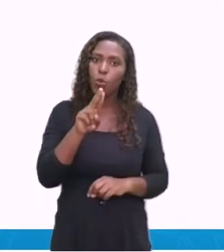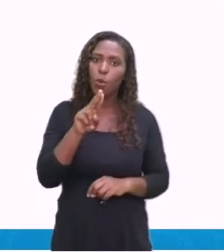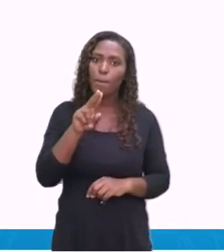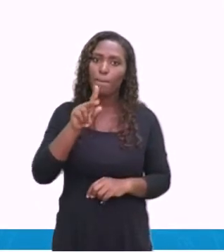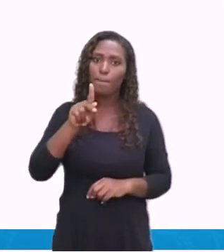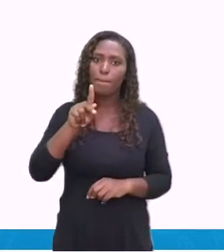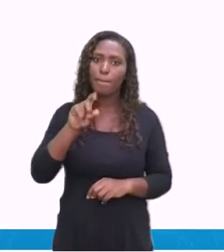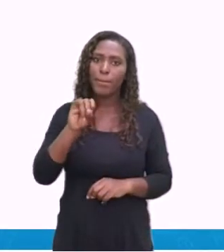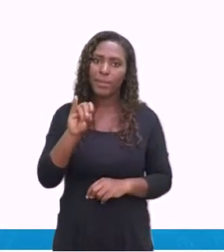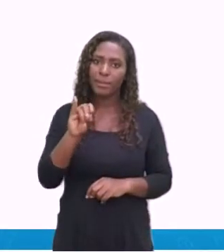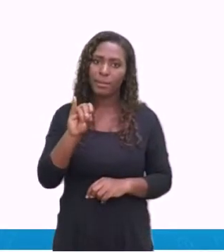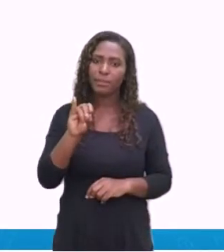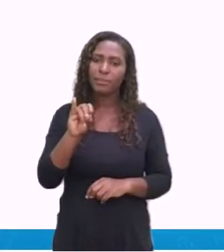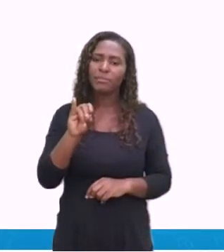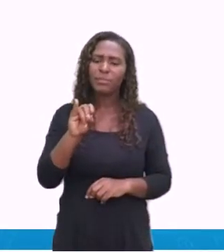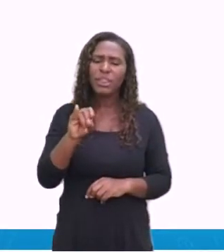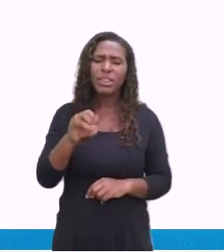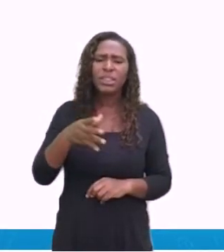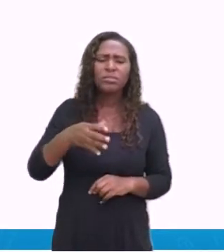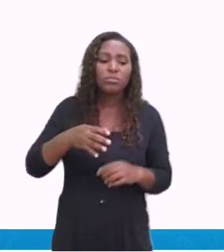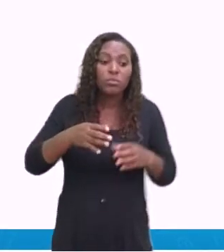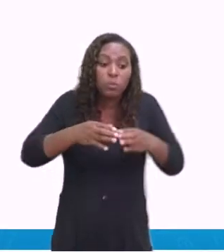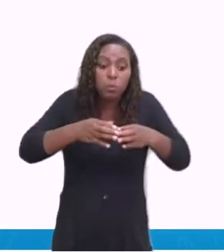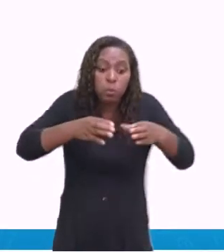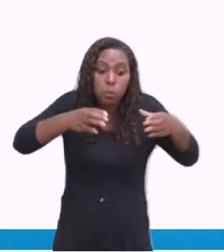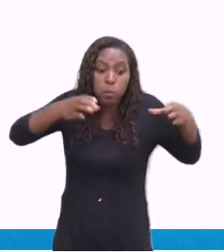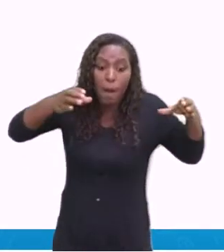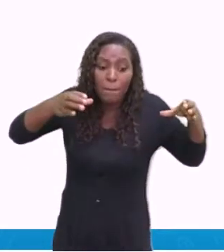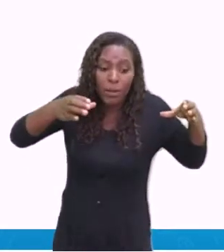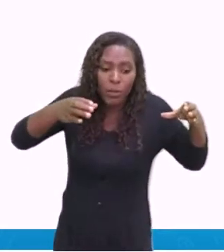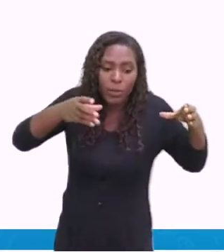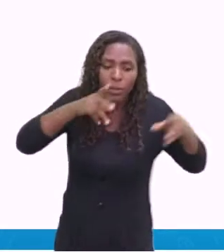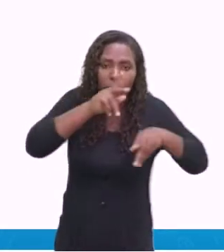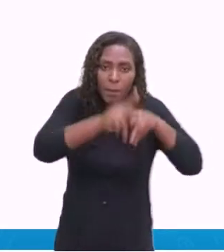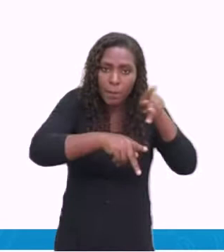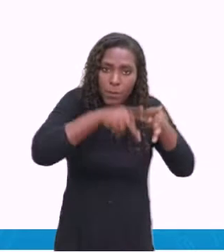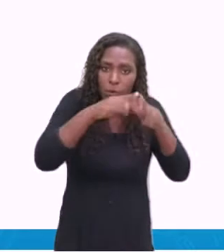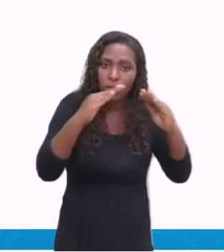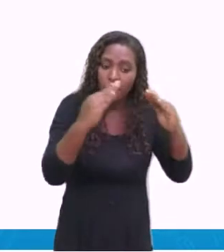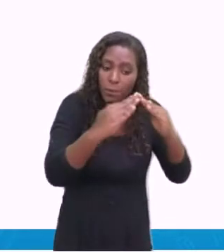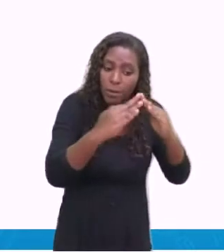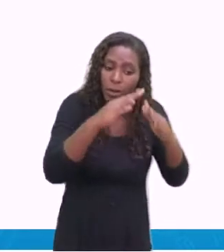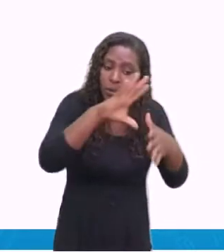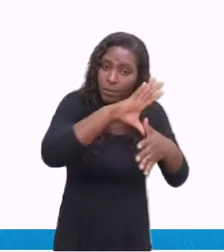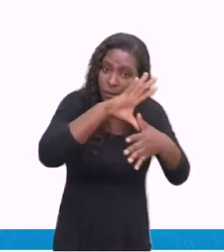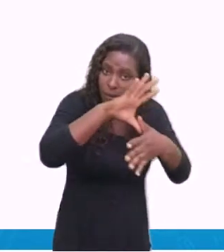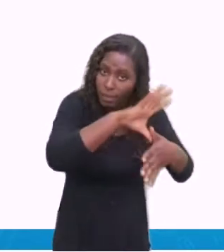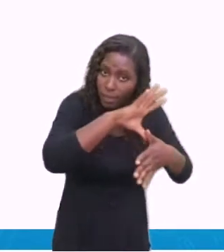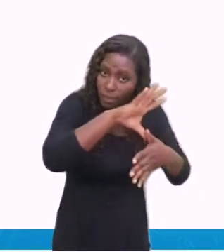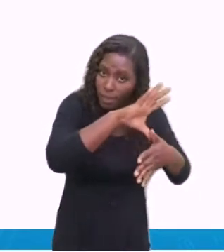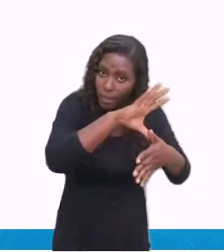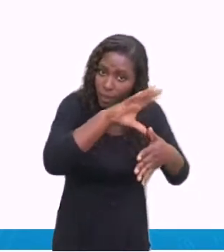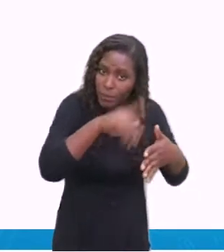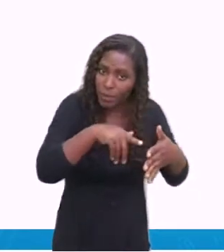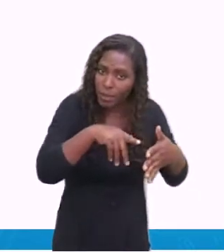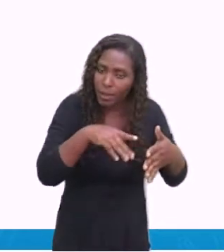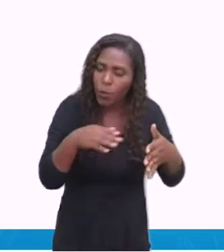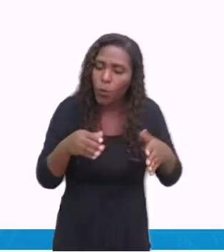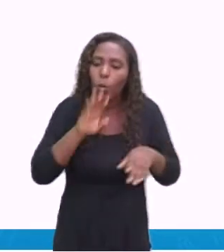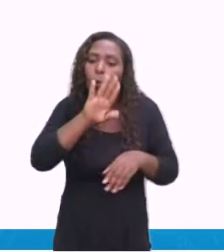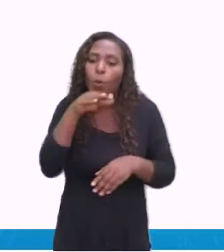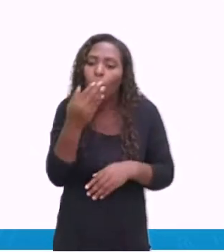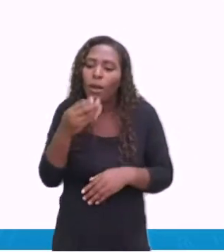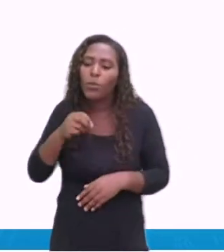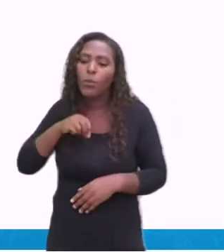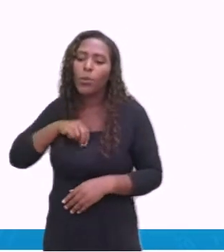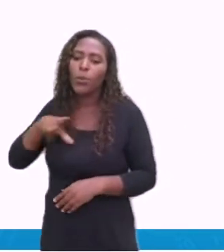que habitavam no Brasil na época da chegada dos portugueses. Viviam em aldeias. As